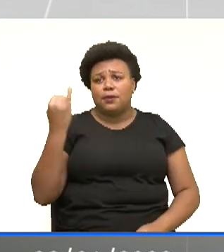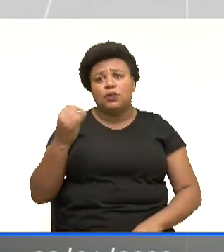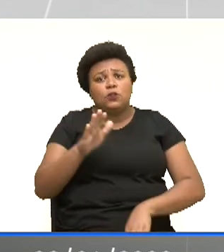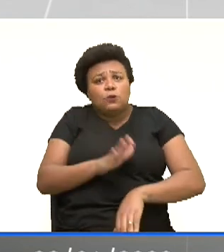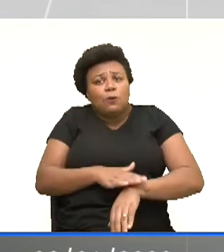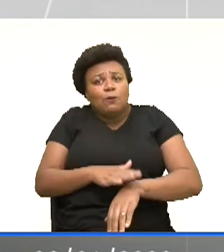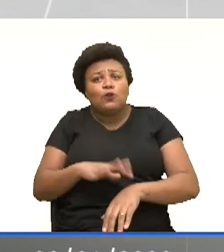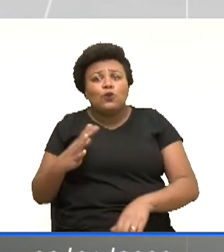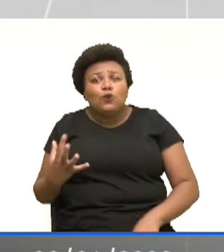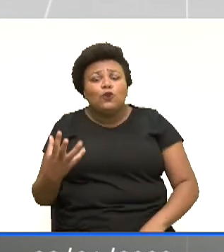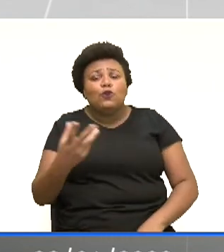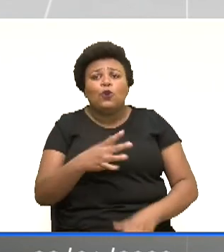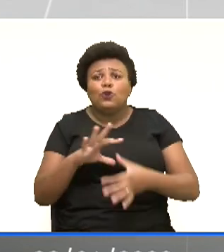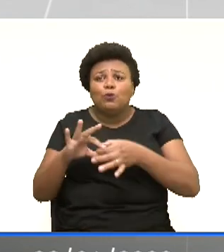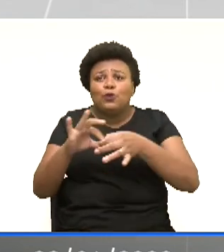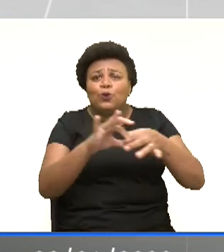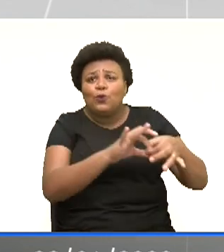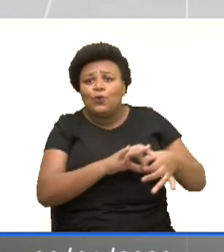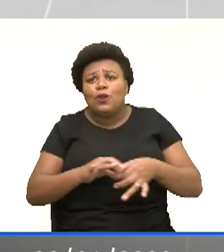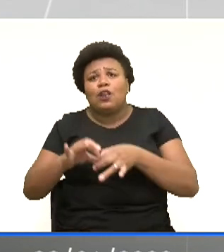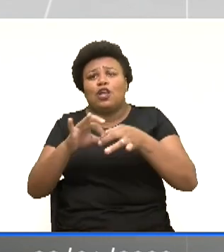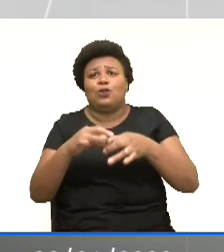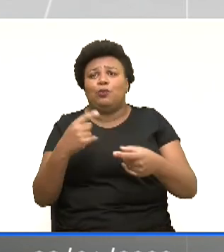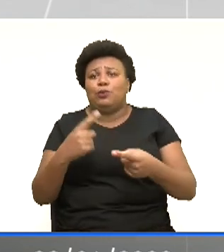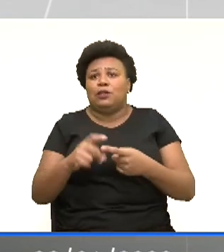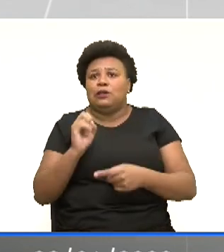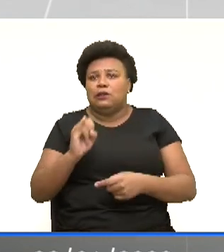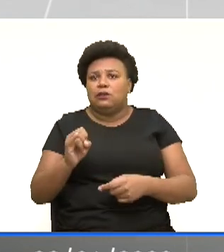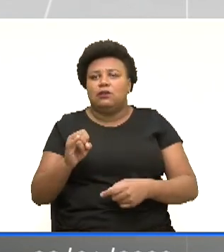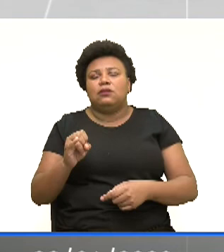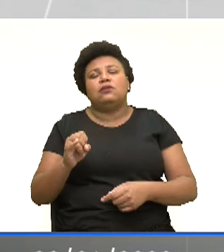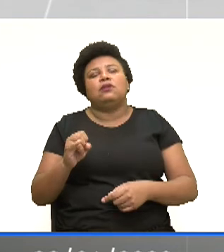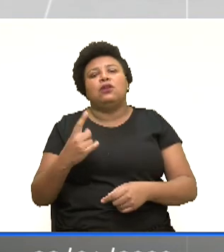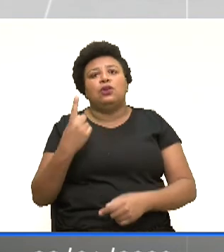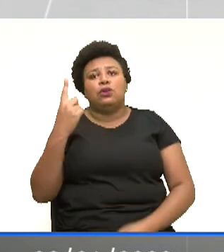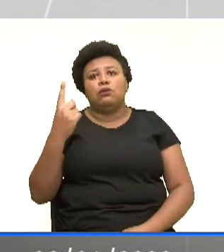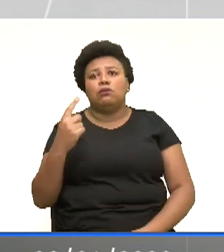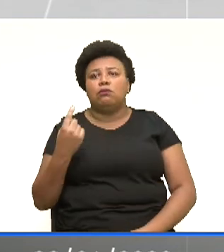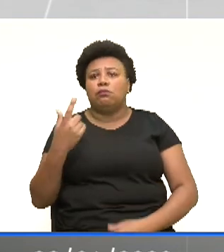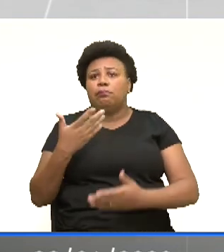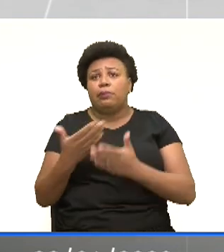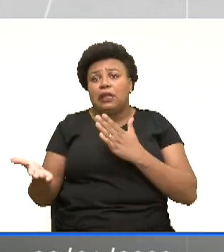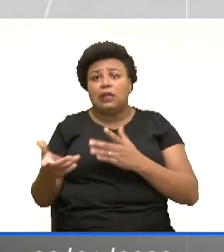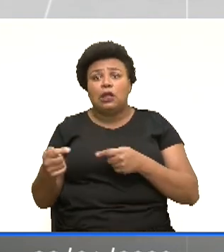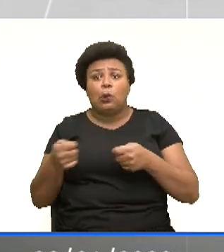momento todo mundo estar unido, porque se num caso de um descontrole,